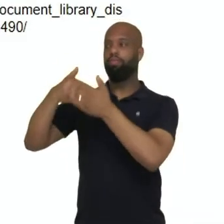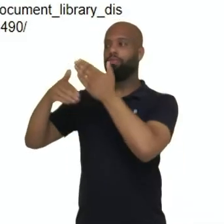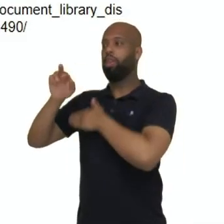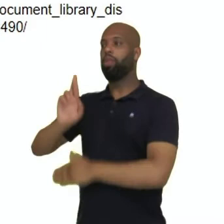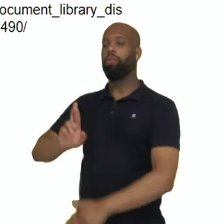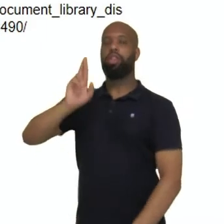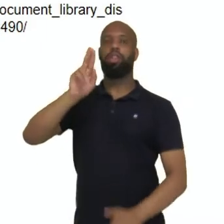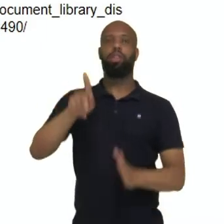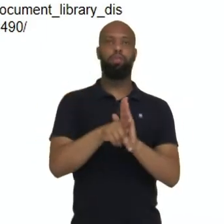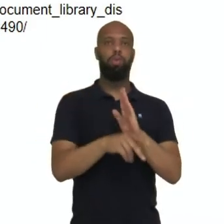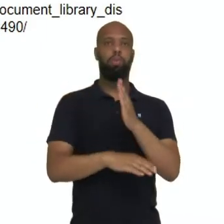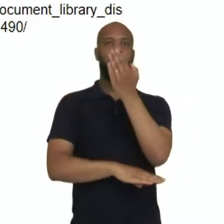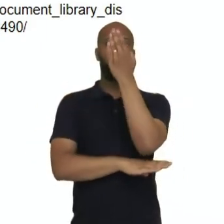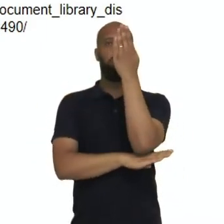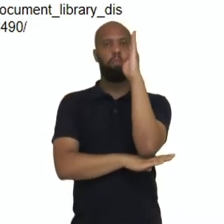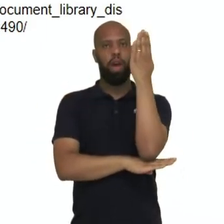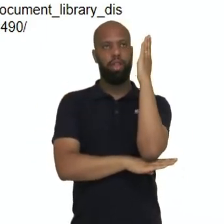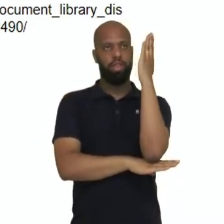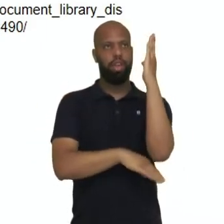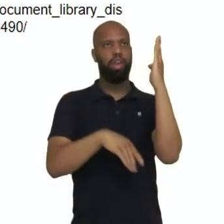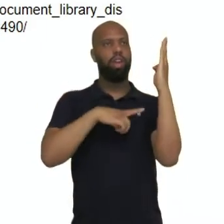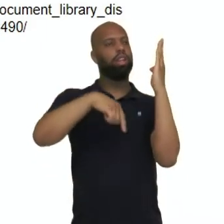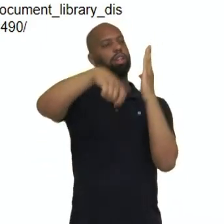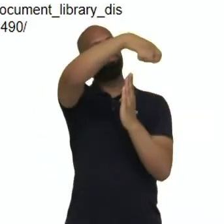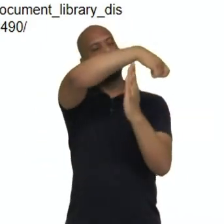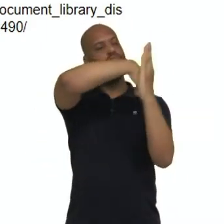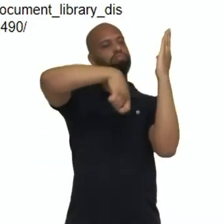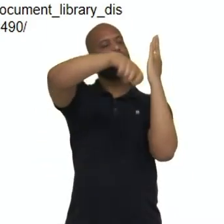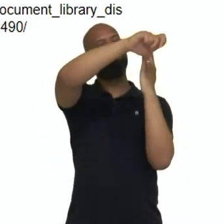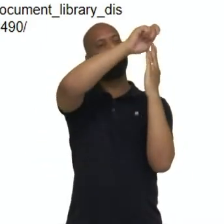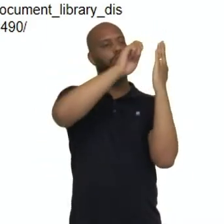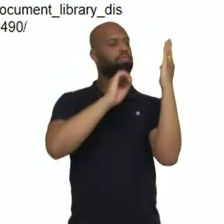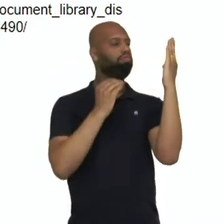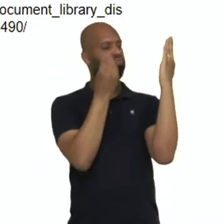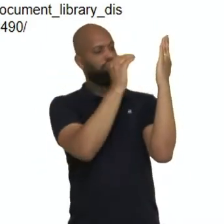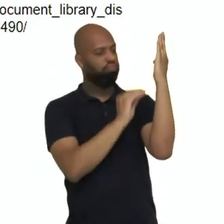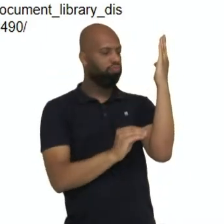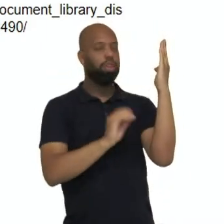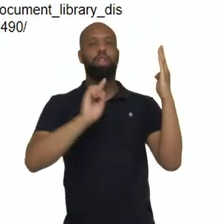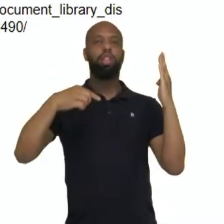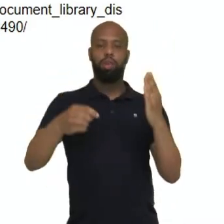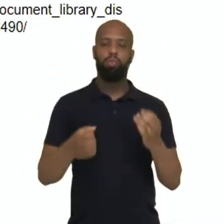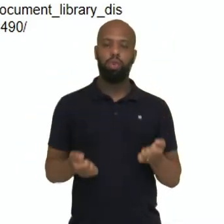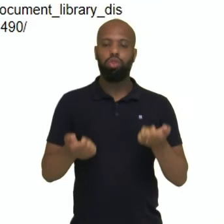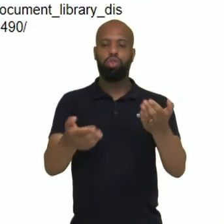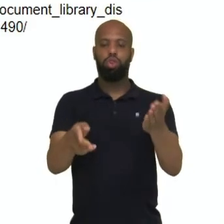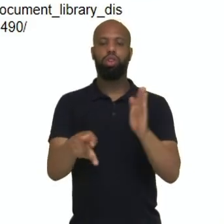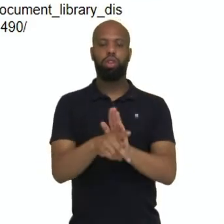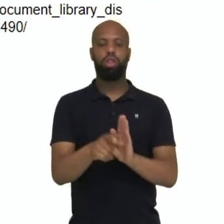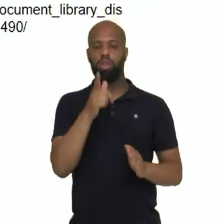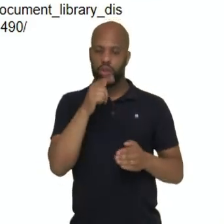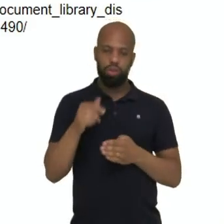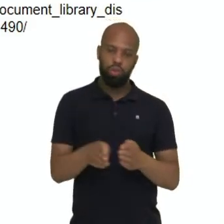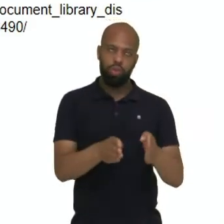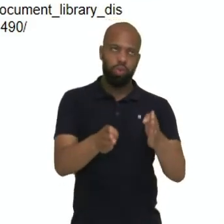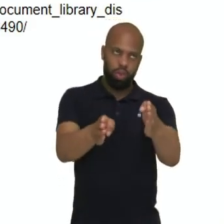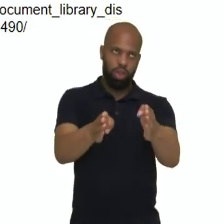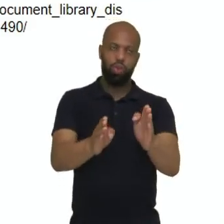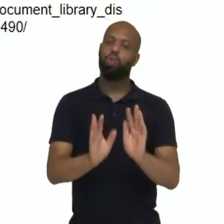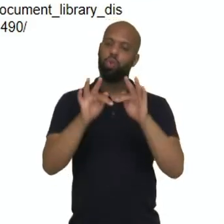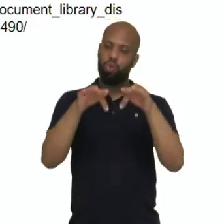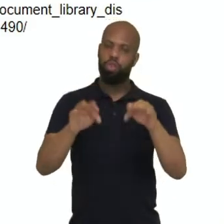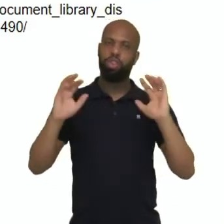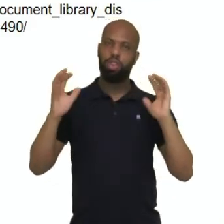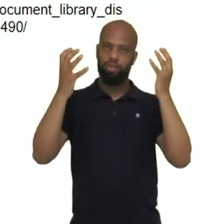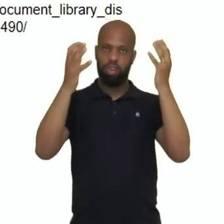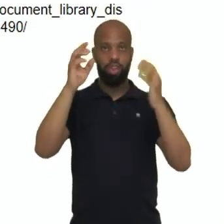madeira, ornamentados, enfeitados, depois, como eu disse, jogados no rio Kuluene, no final da cerimônia. E